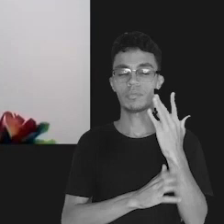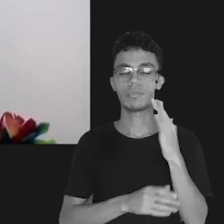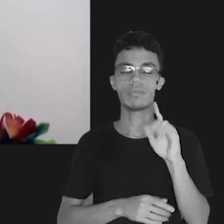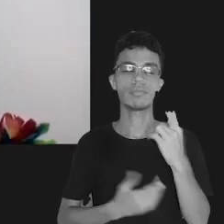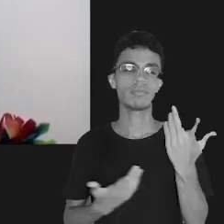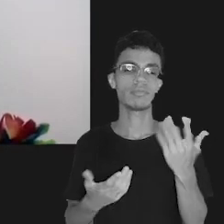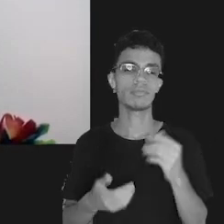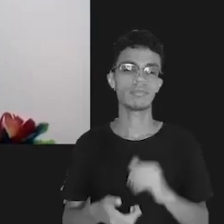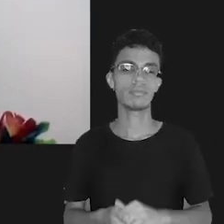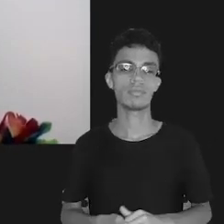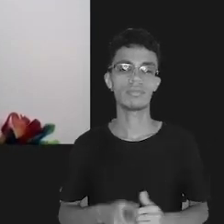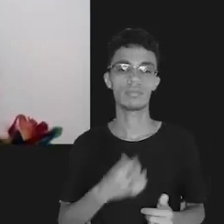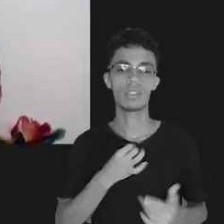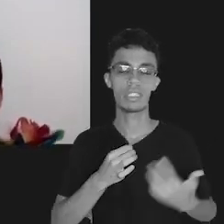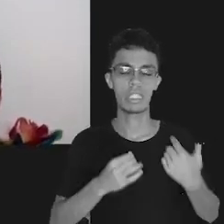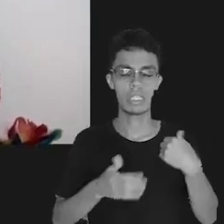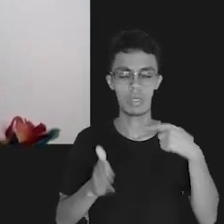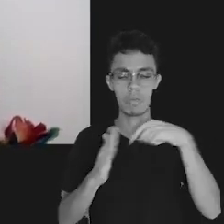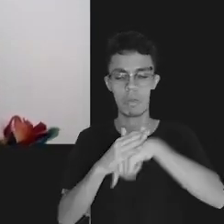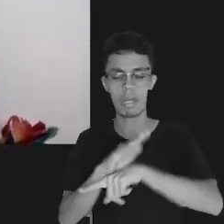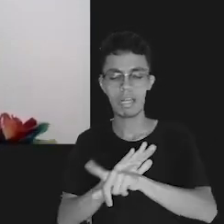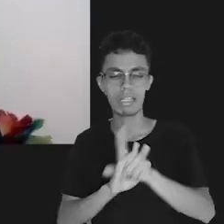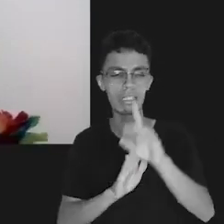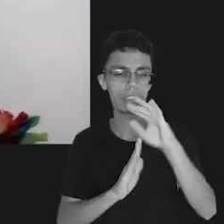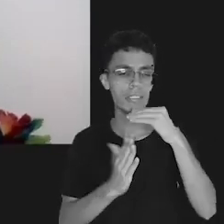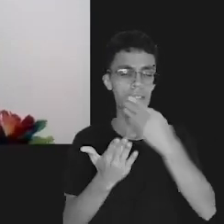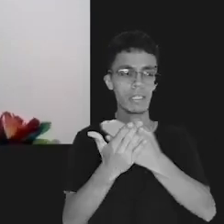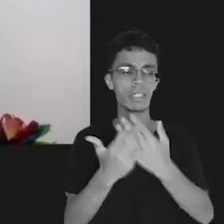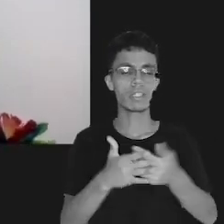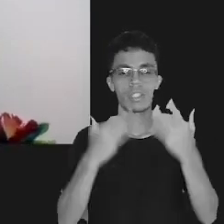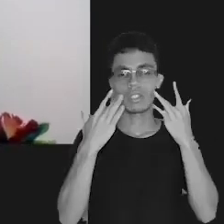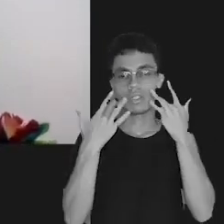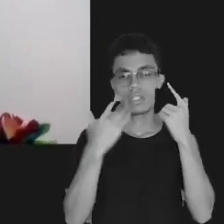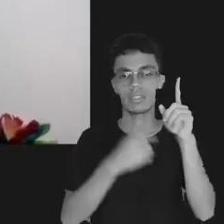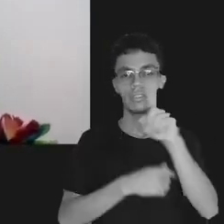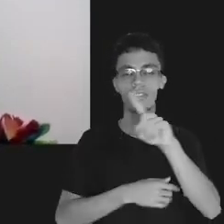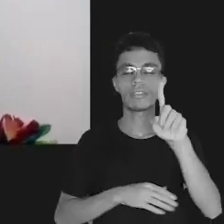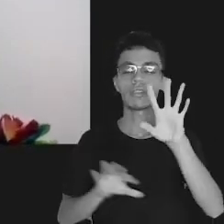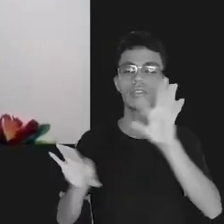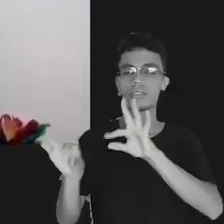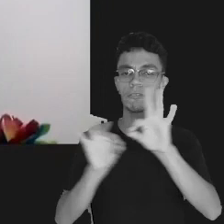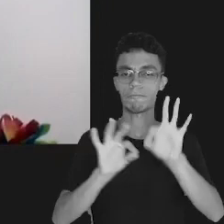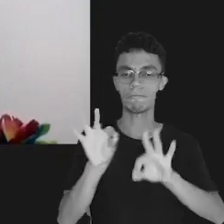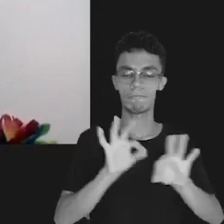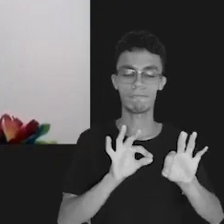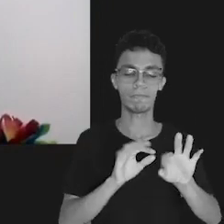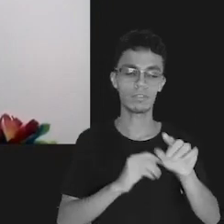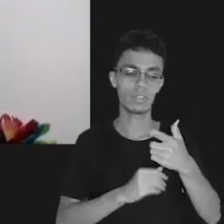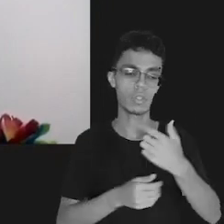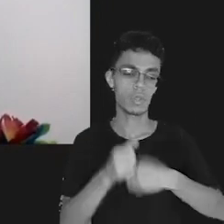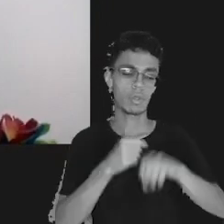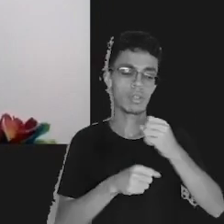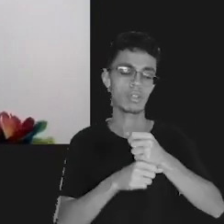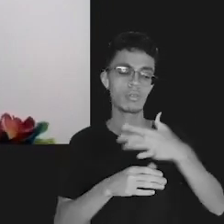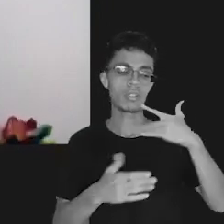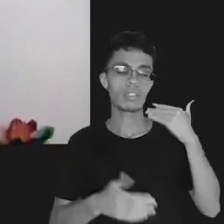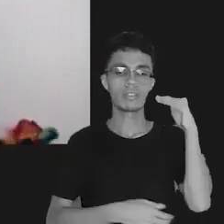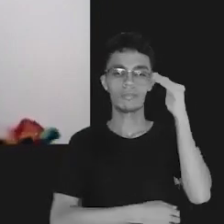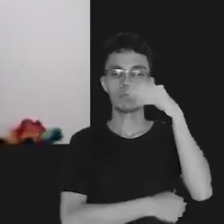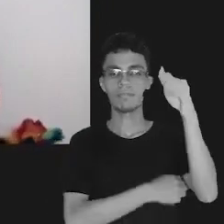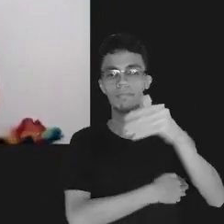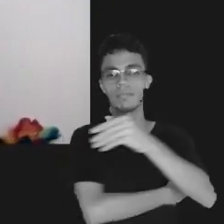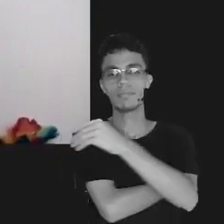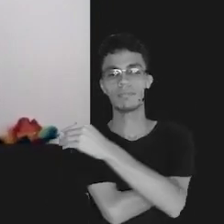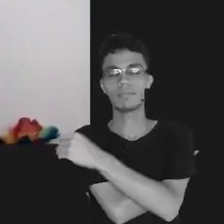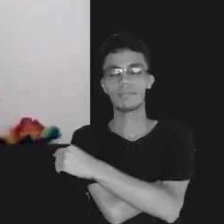não é algo que eu explorei, né, no teatro. E aí, nesse projeto, e até ano passado também que eu participei